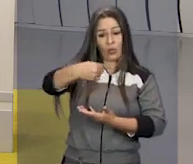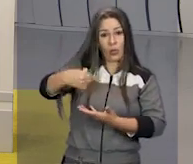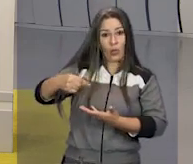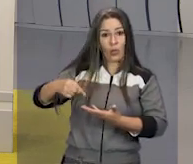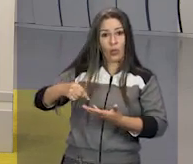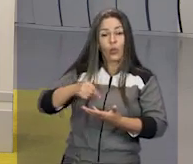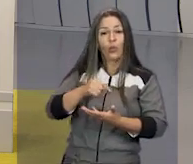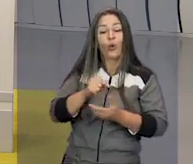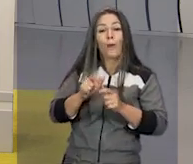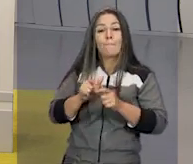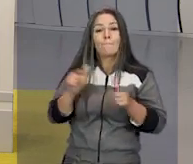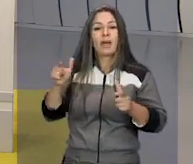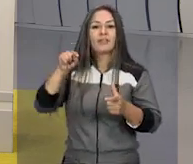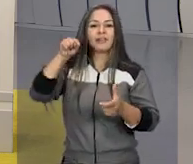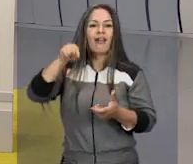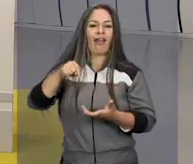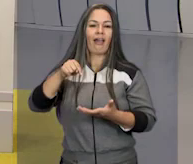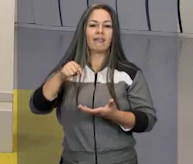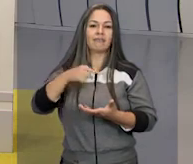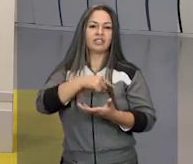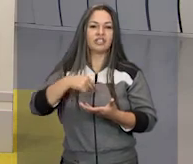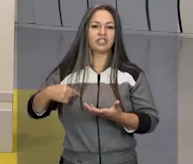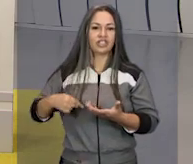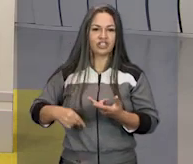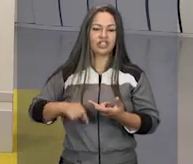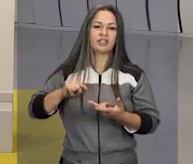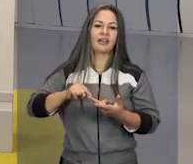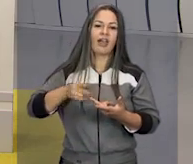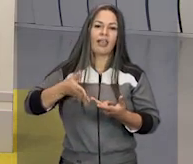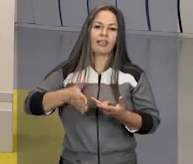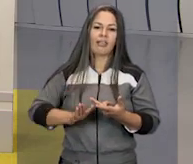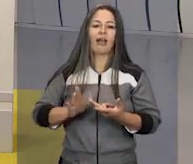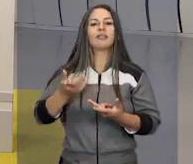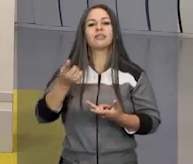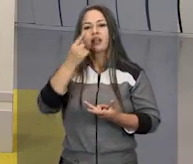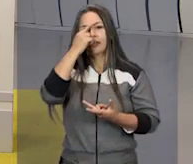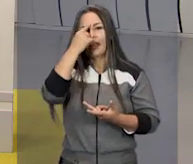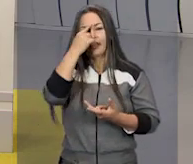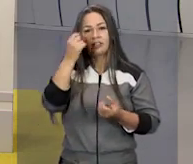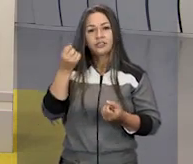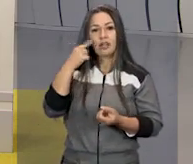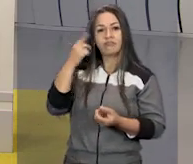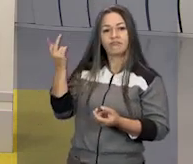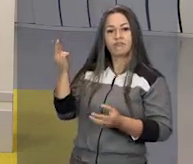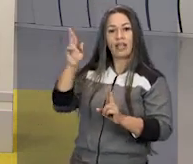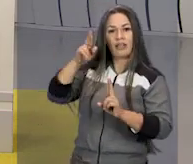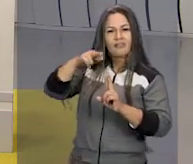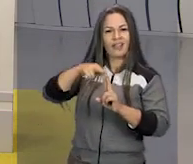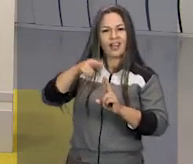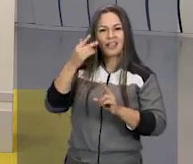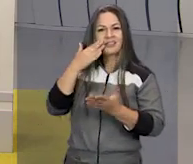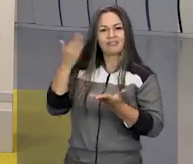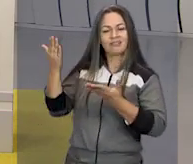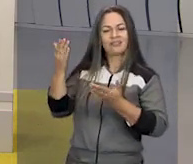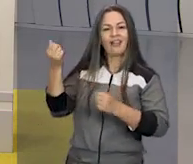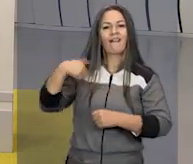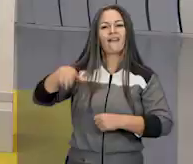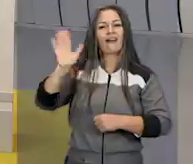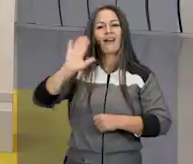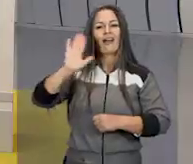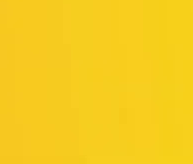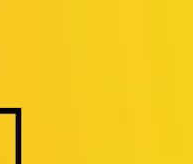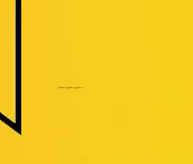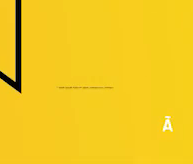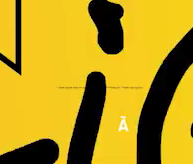indiana. Essas são as referências que a gente utilizou. Obrigado pela sua atenção e a gente se vê na próxima aula. Até mais!